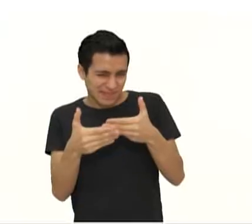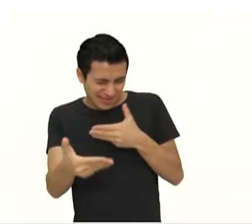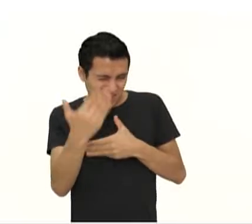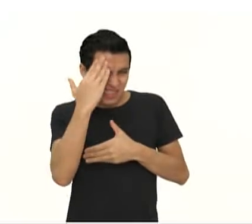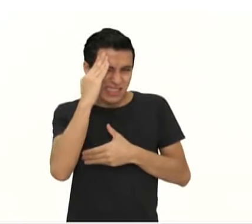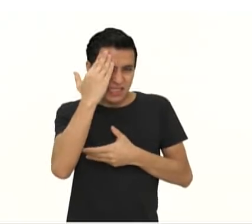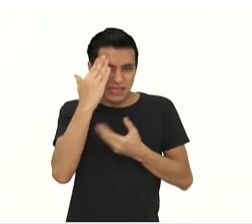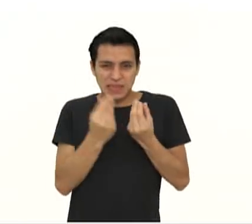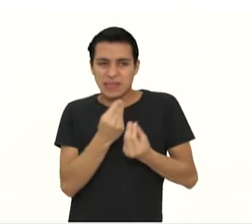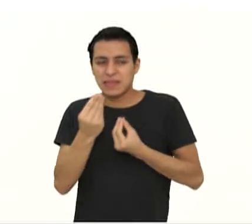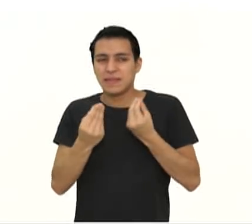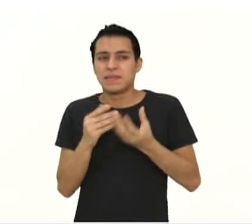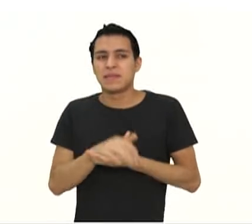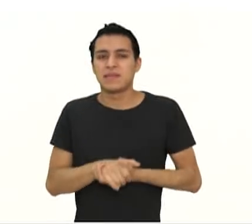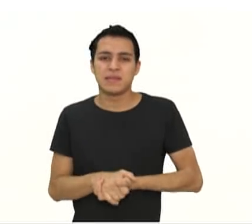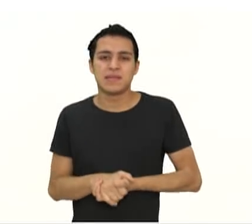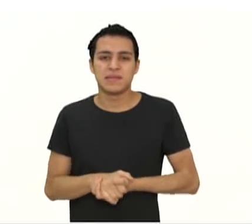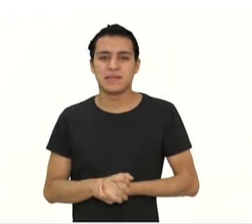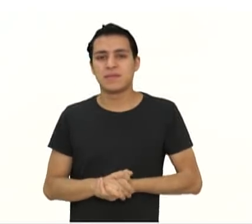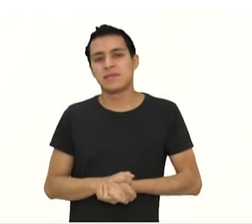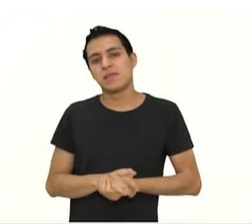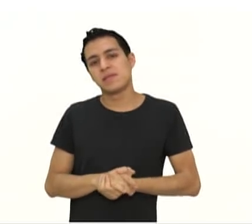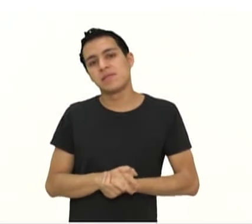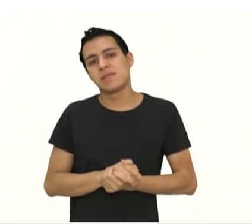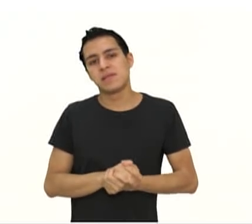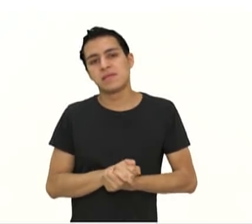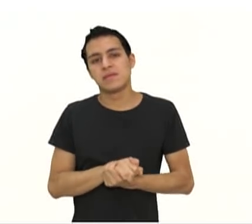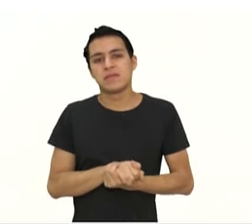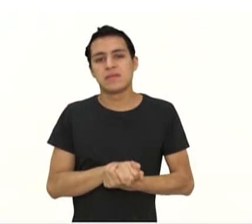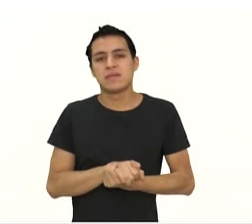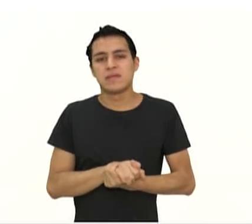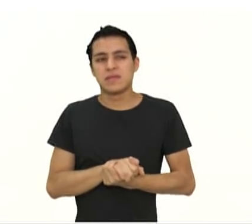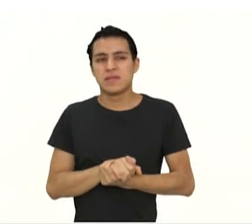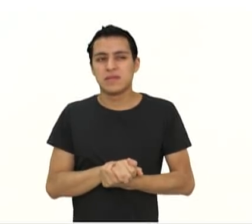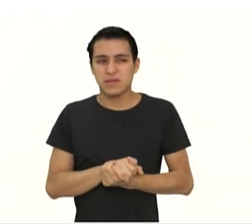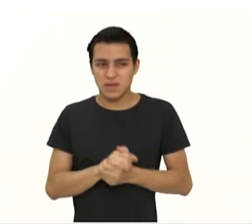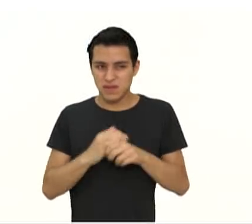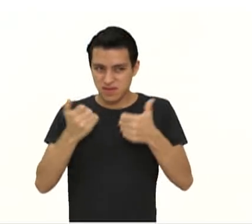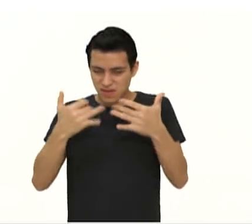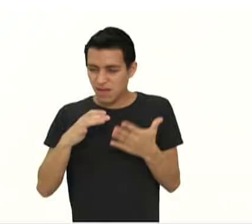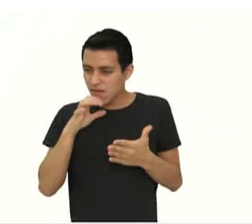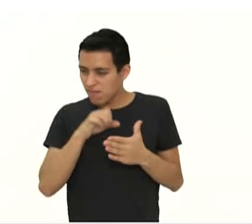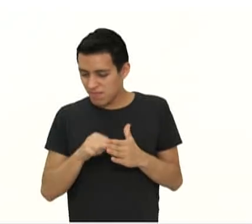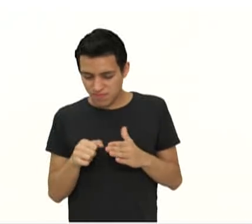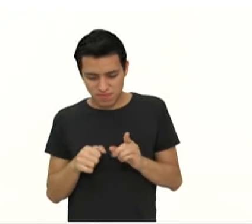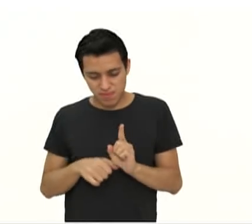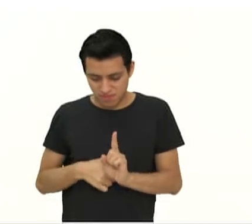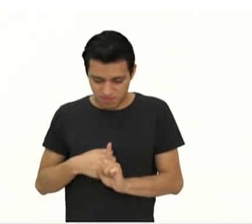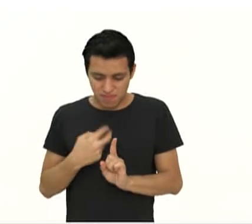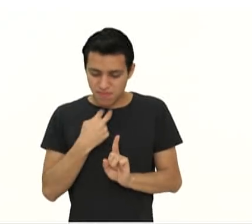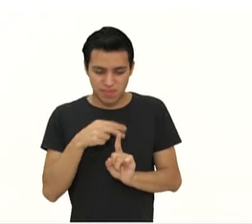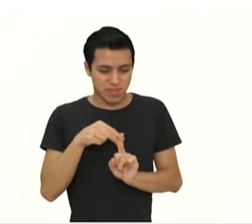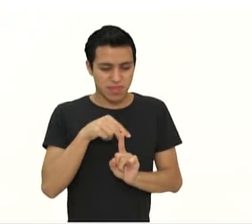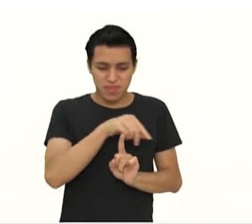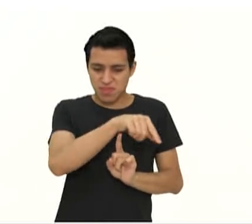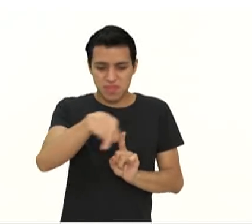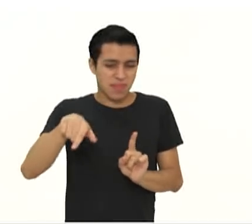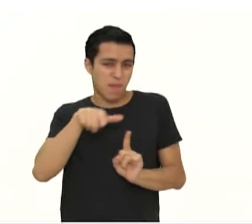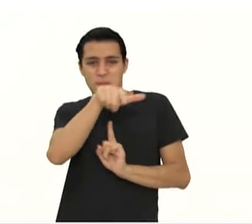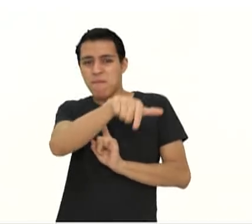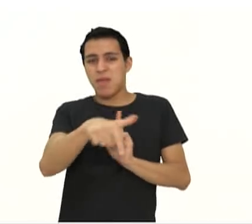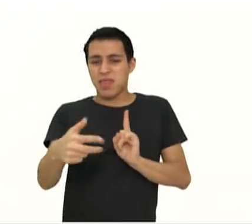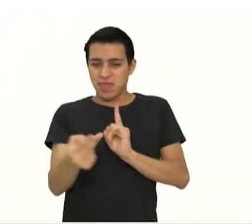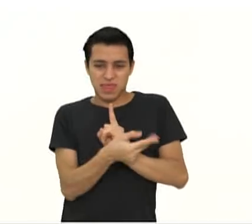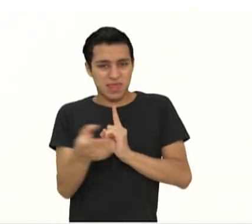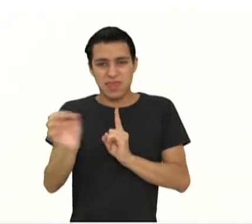ó, a movimentação do jogo. E ele entrou, vou explicar bem rapidinho para vocês. Ó. Ele não pode andar, o bispo, o cavalo não tem